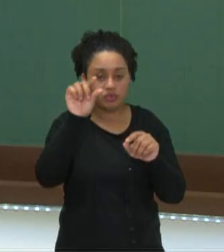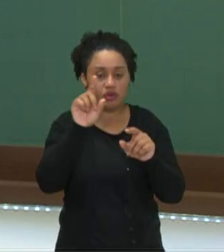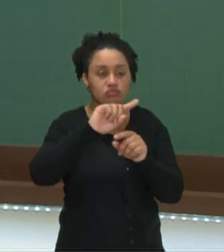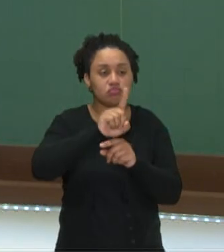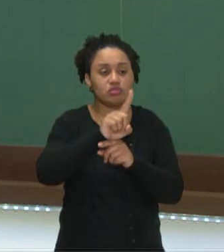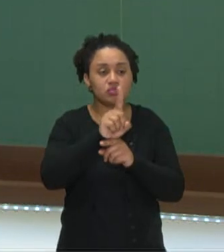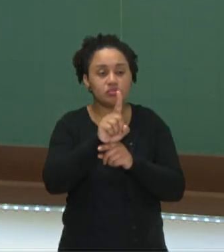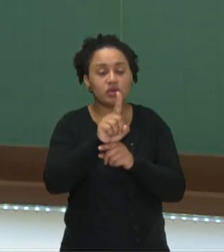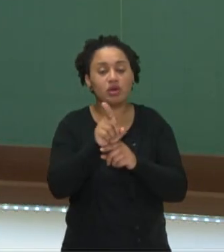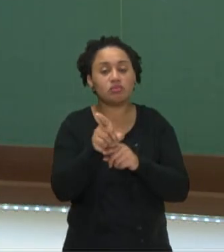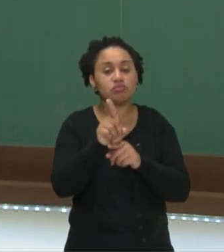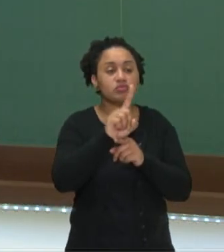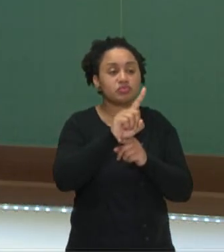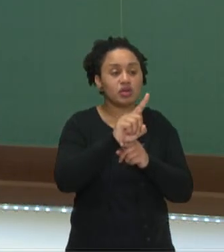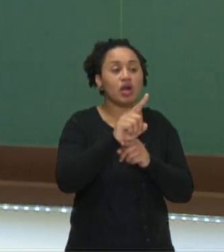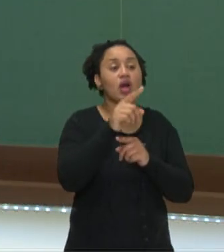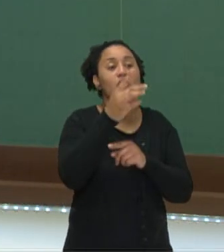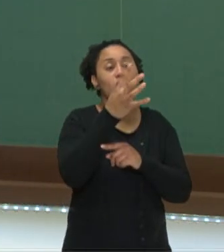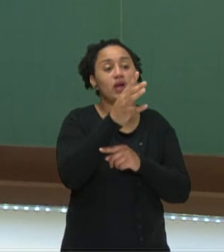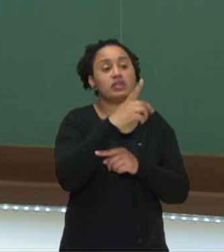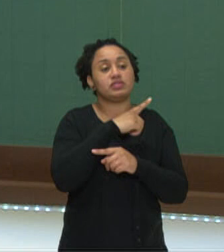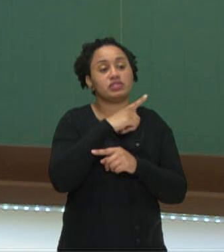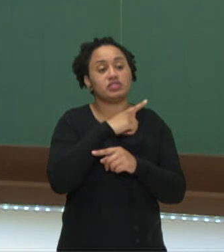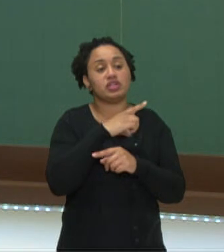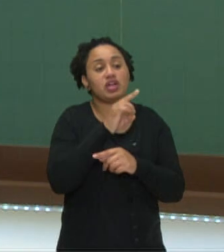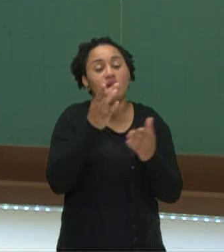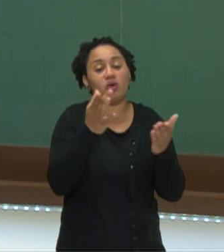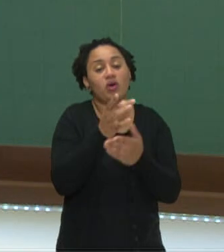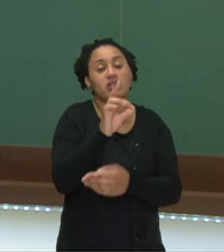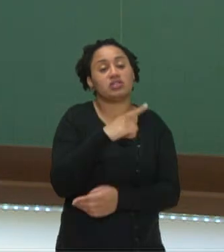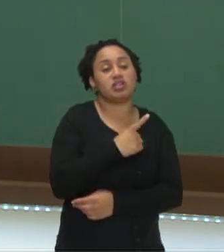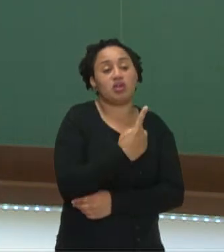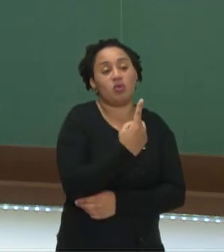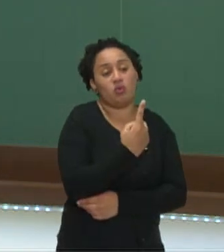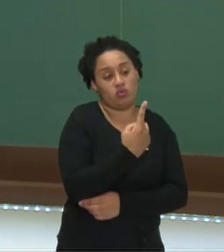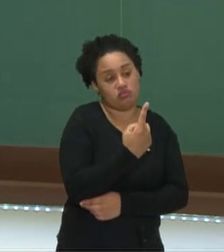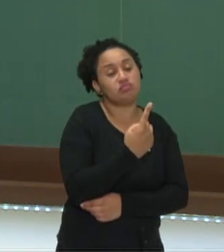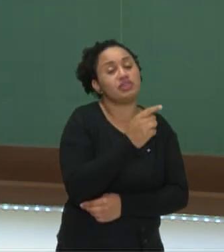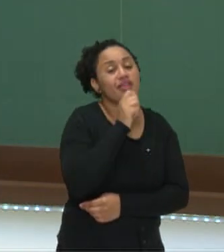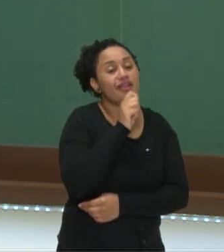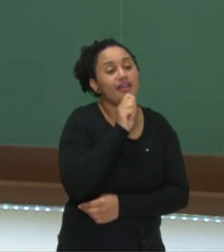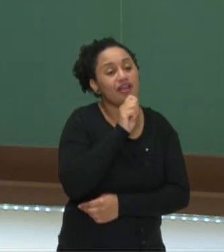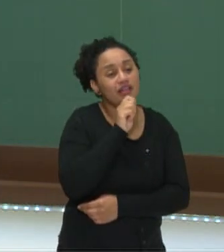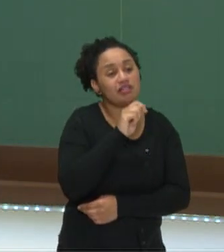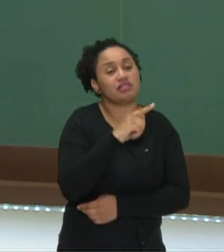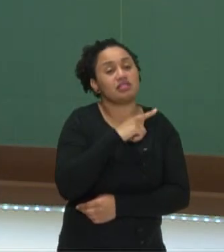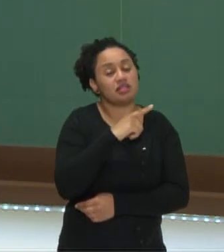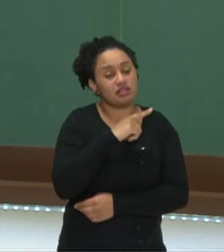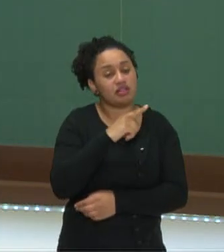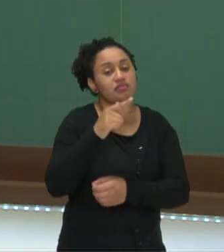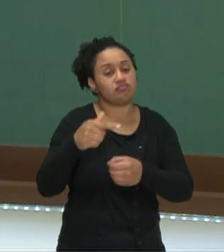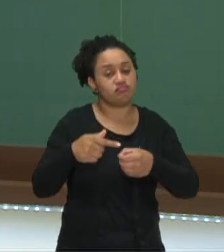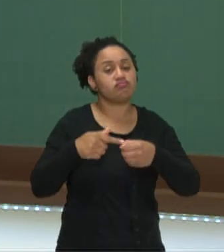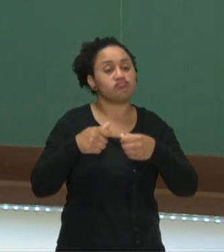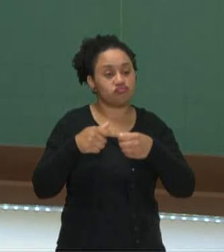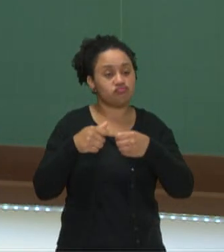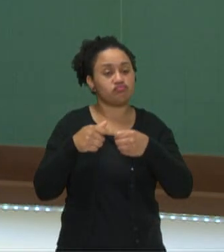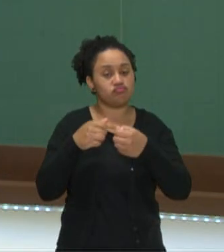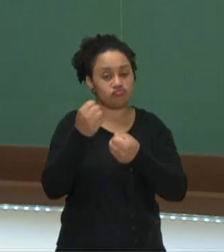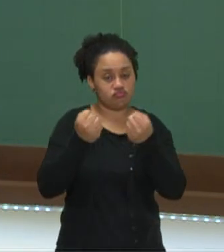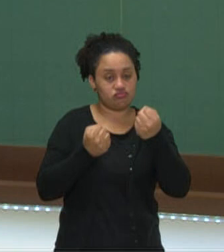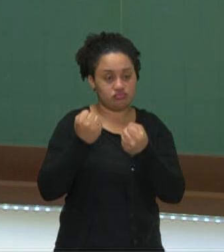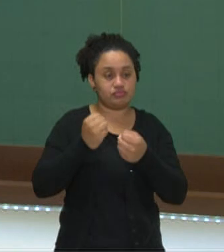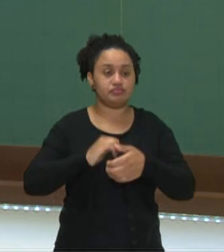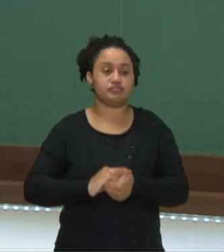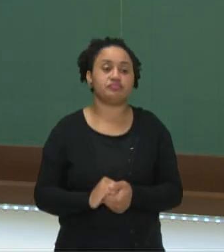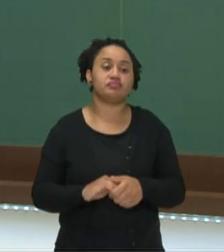4 partes que tinham aqui, apenas uma dessas partes ainda resta de combustível no carro.